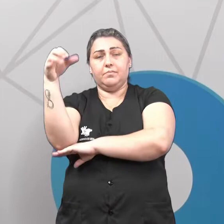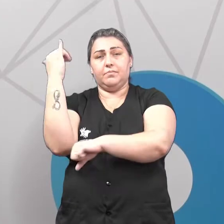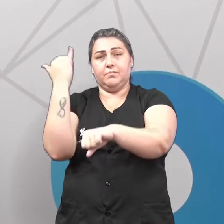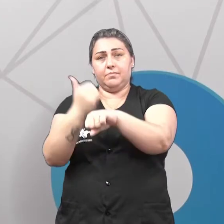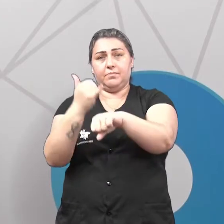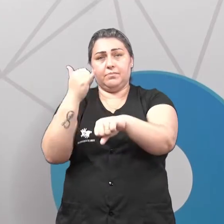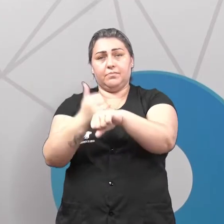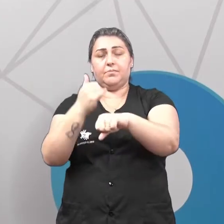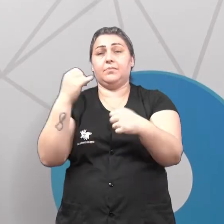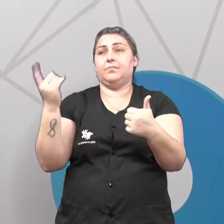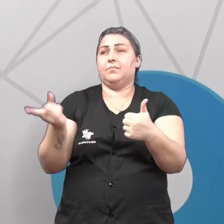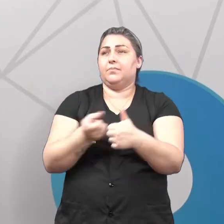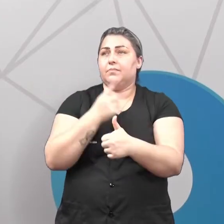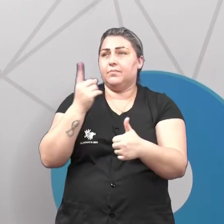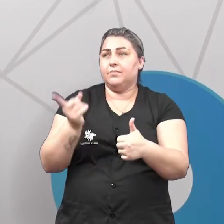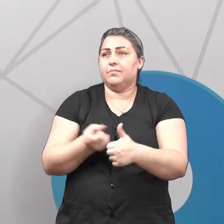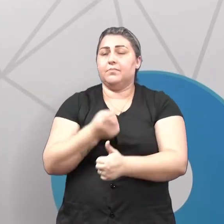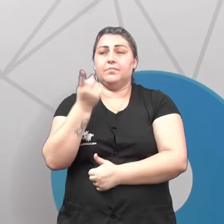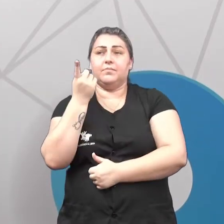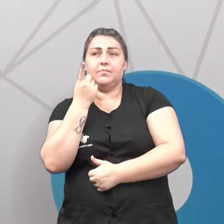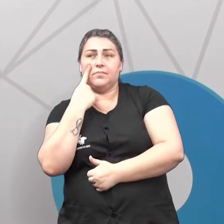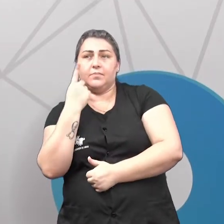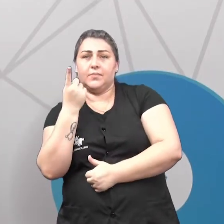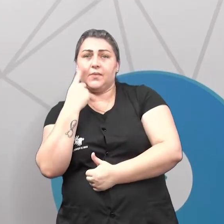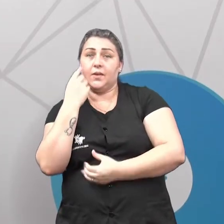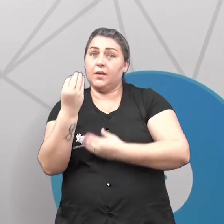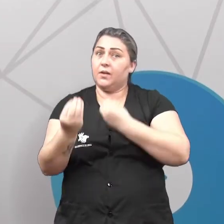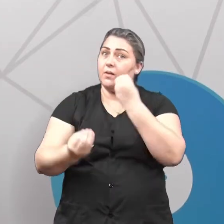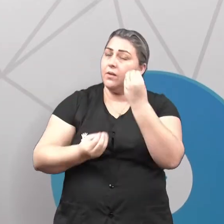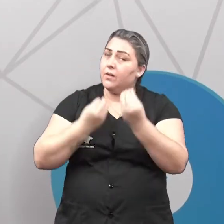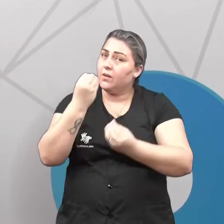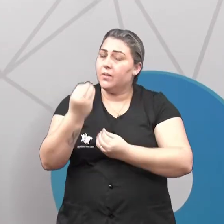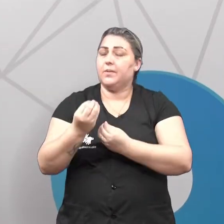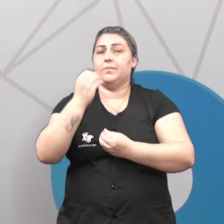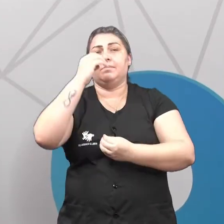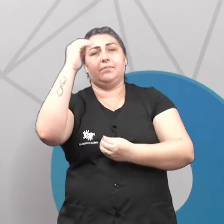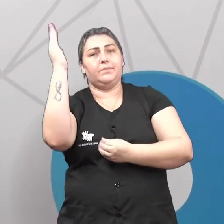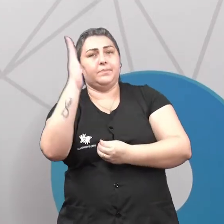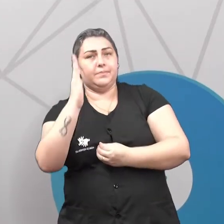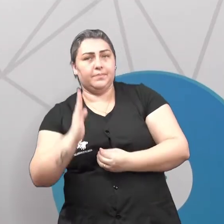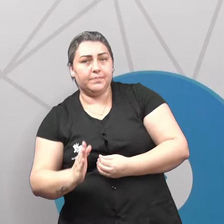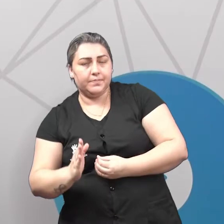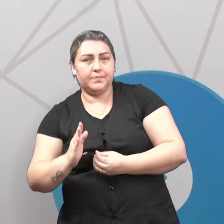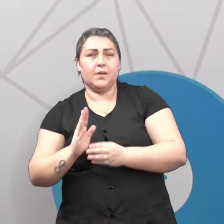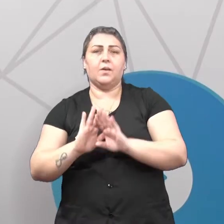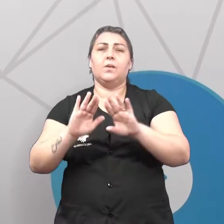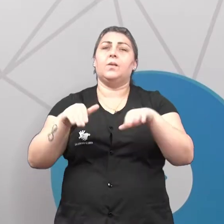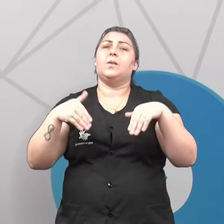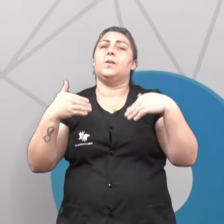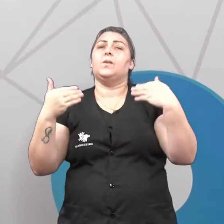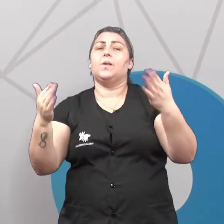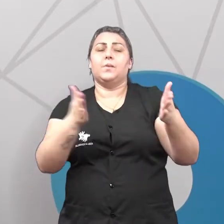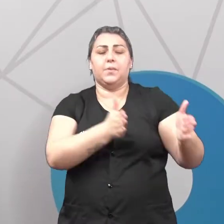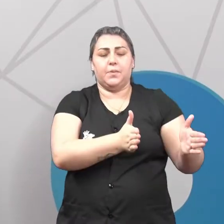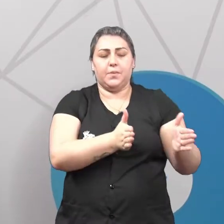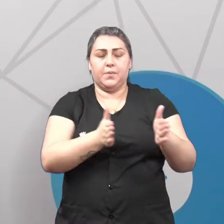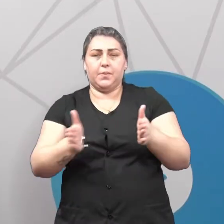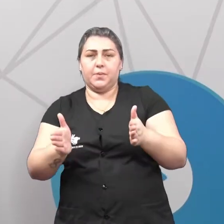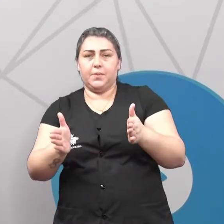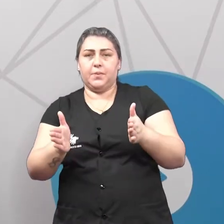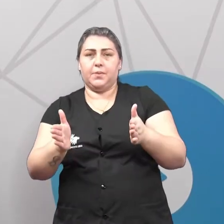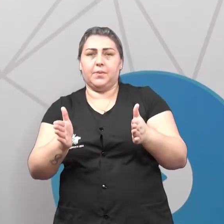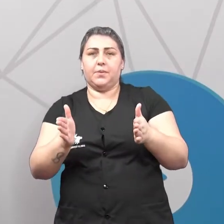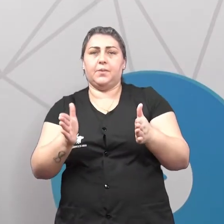mineração. Primeiro, vamos ver como estava o Brasil, quais foram os períodos de